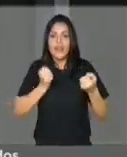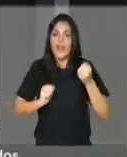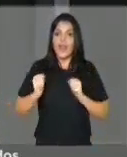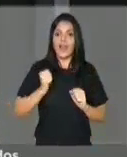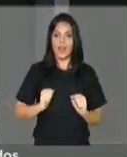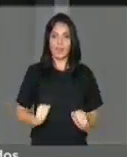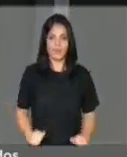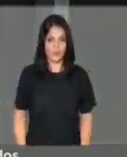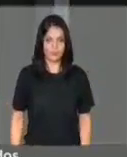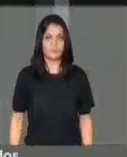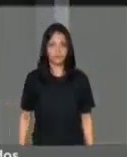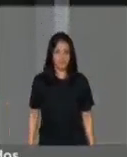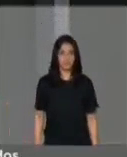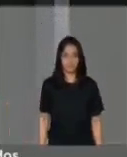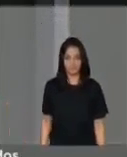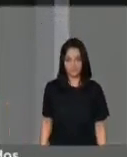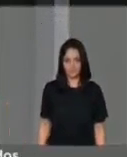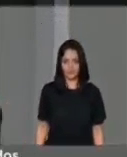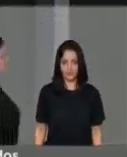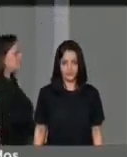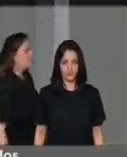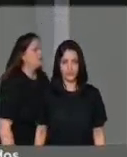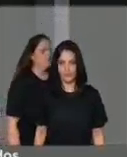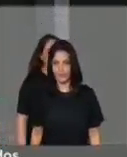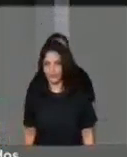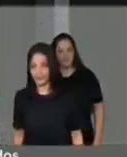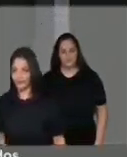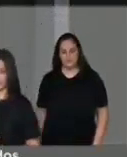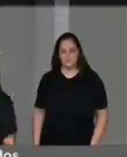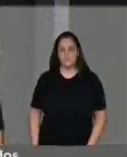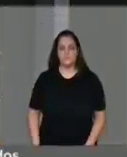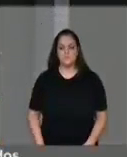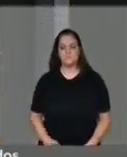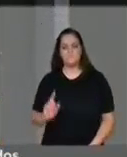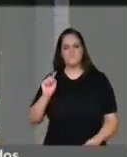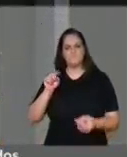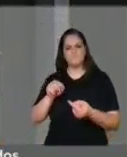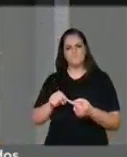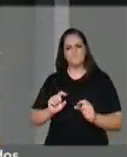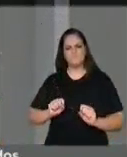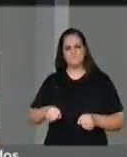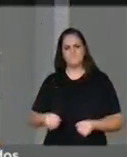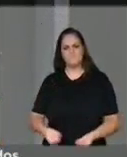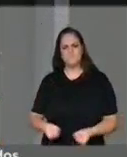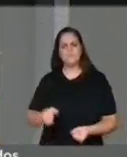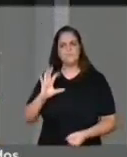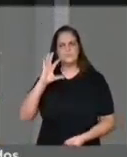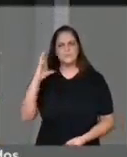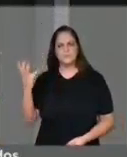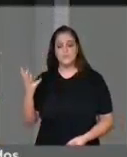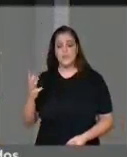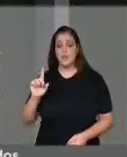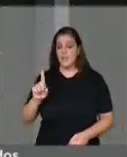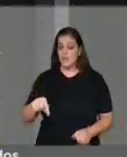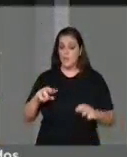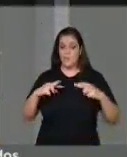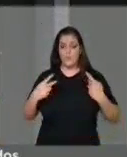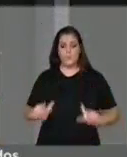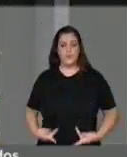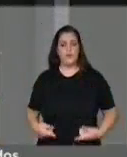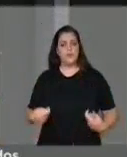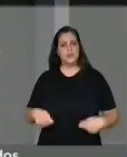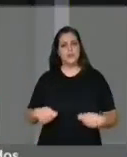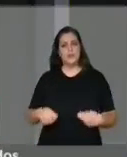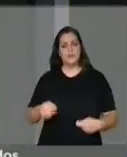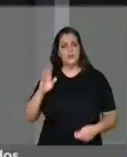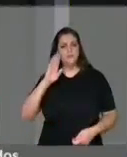tratar das causas com efetividade, competência e determinação. É o ser humano quem deve estar no fulcro